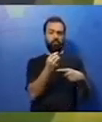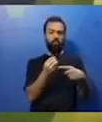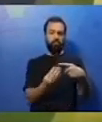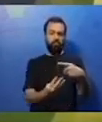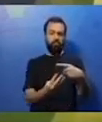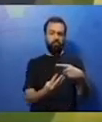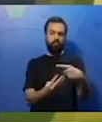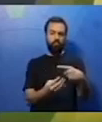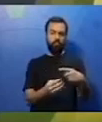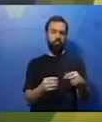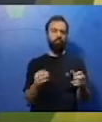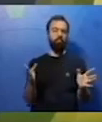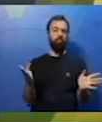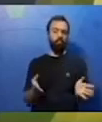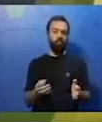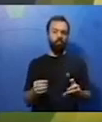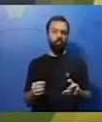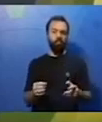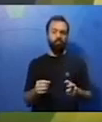172.